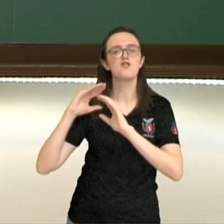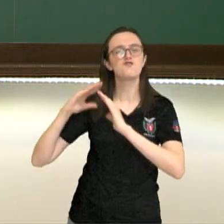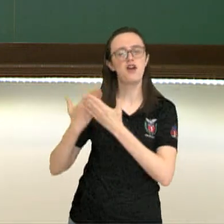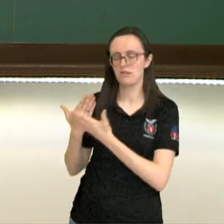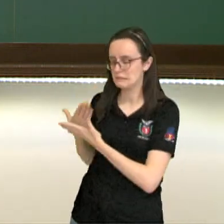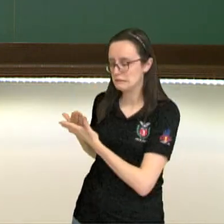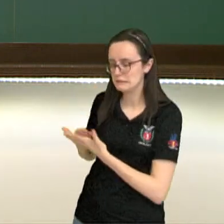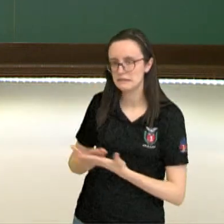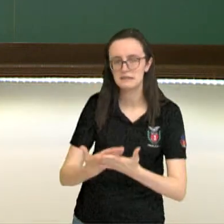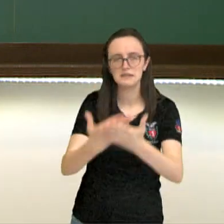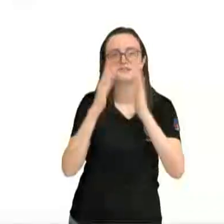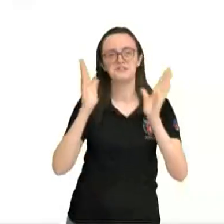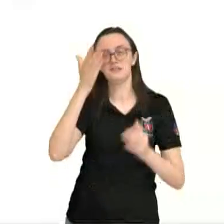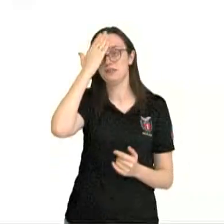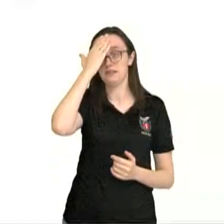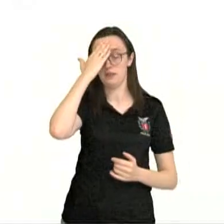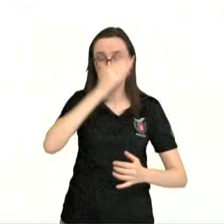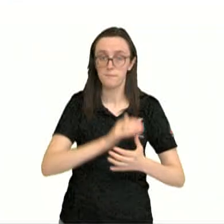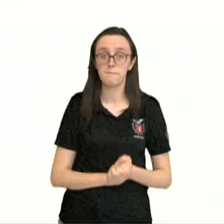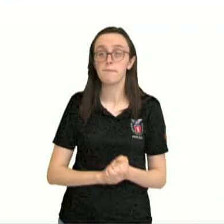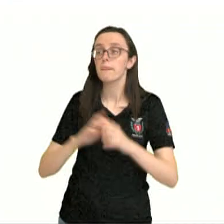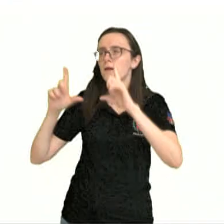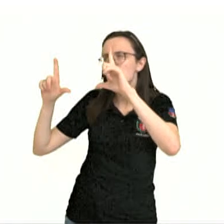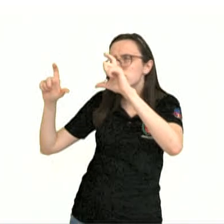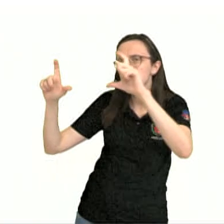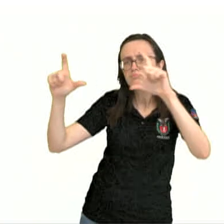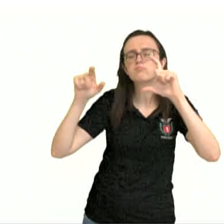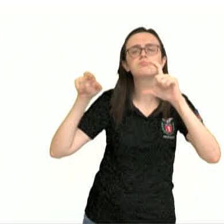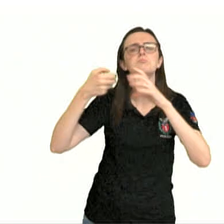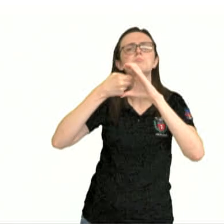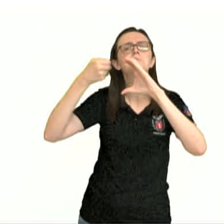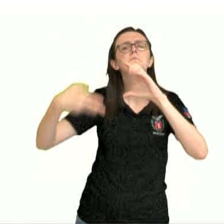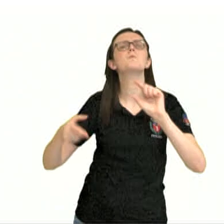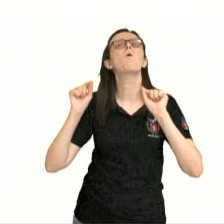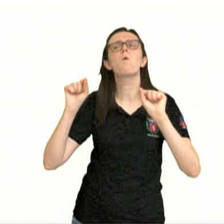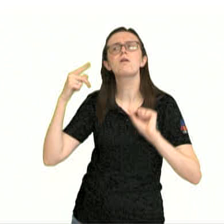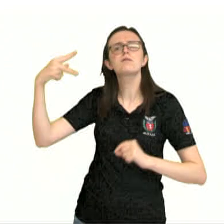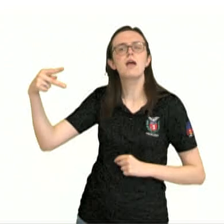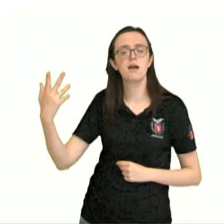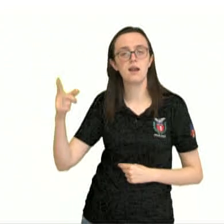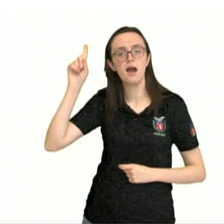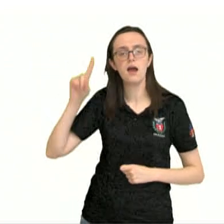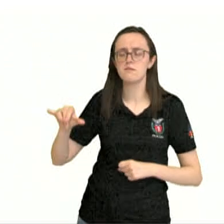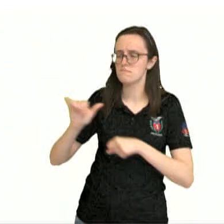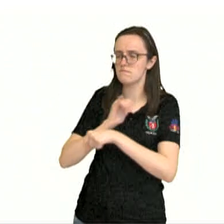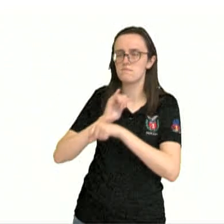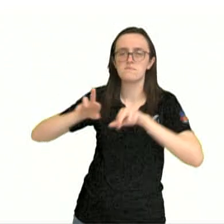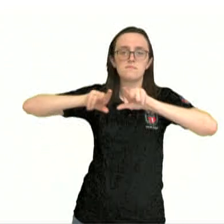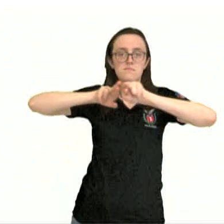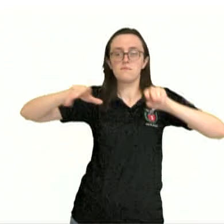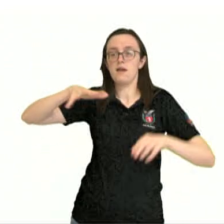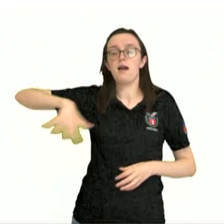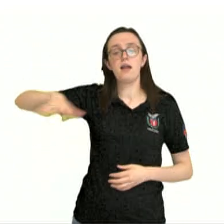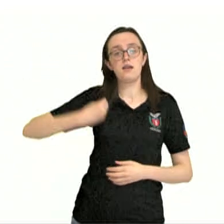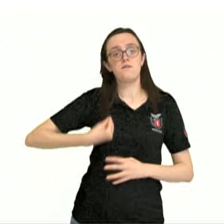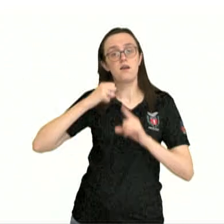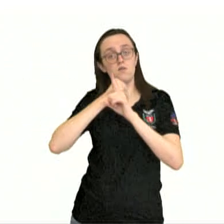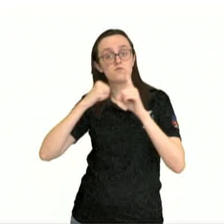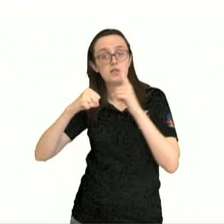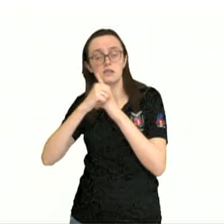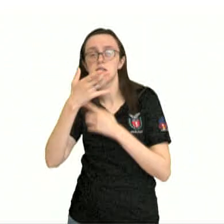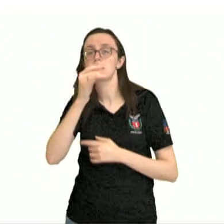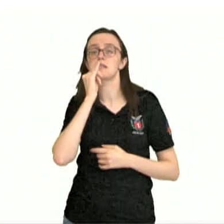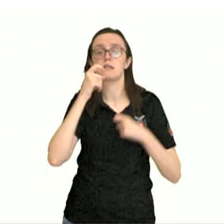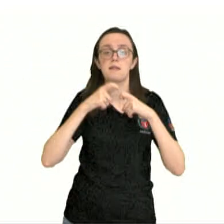escola. A fotografia, ela tem a característica de ser uma ferramenta de diversos segmentos da sociedade, como